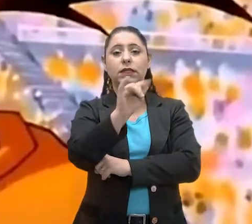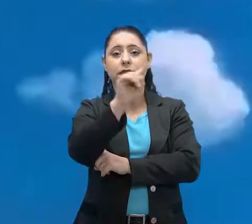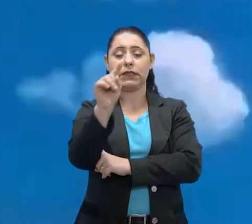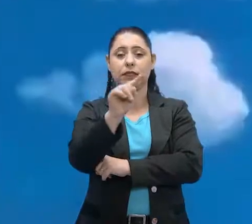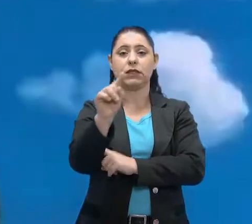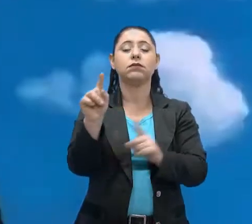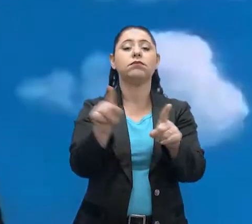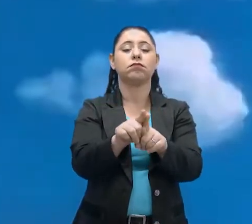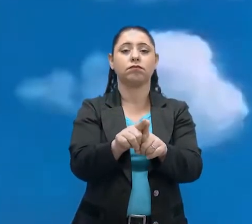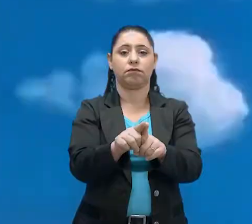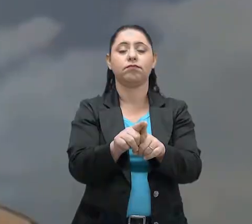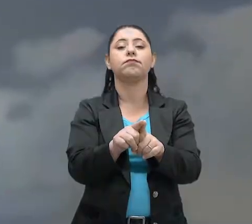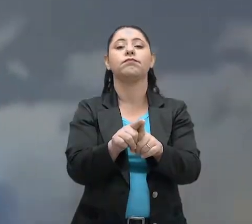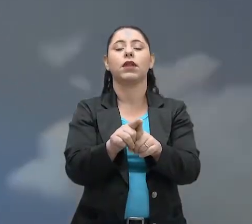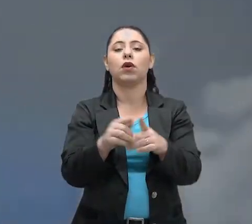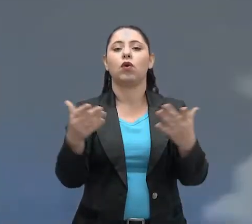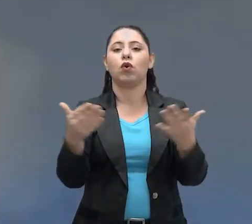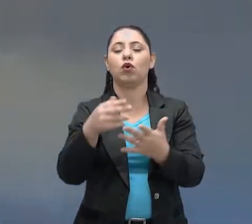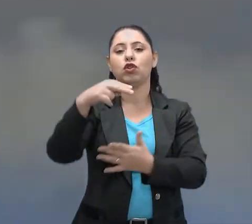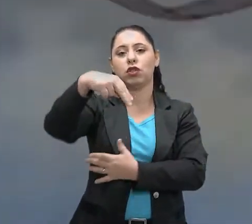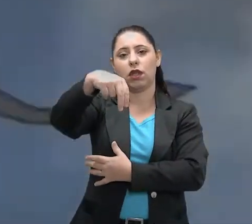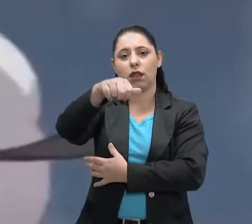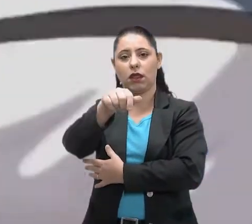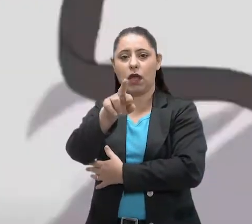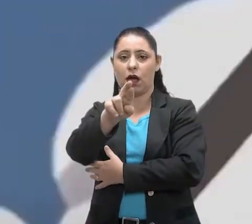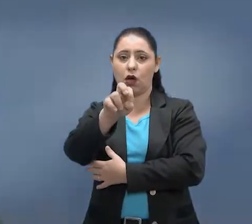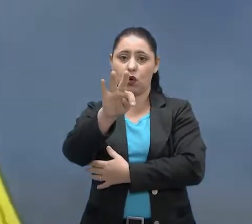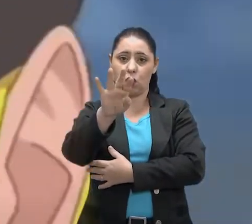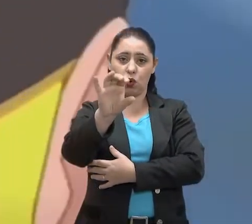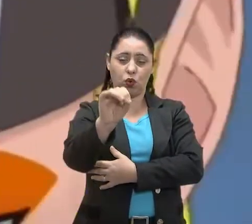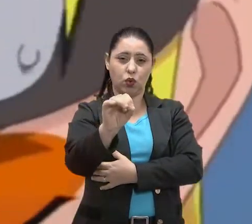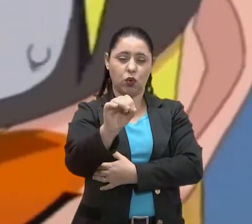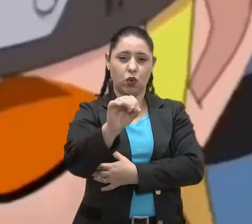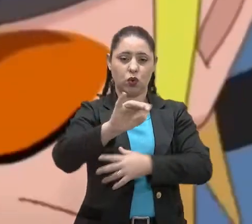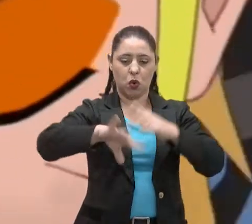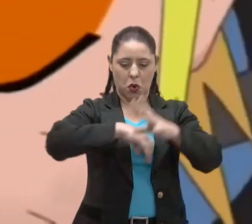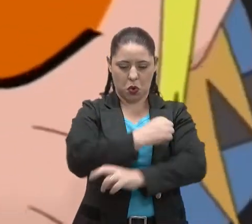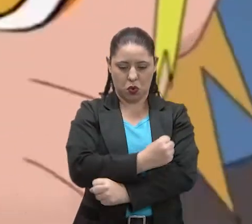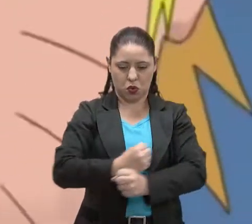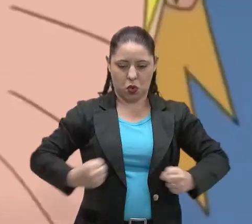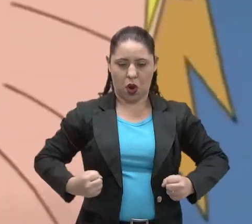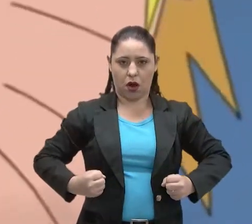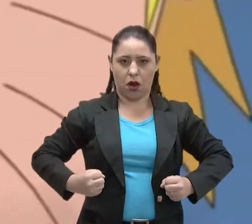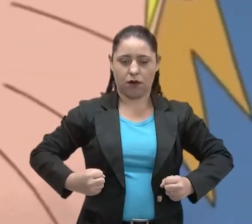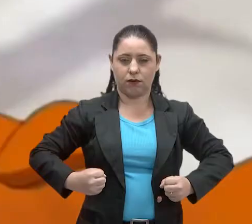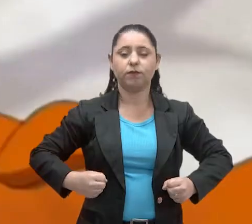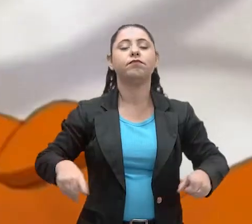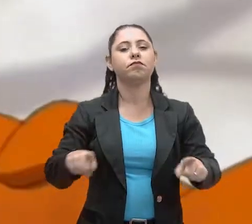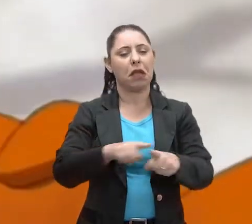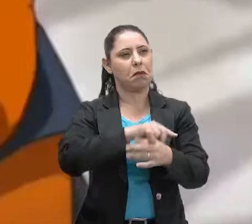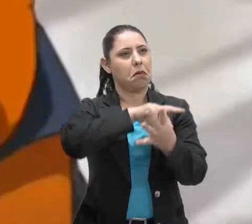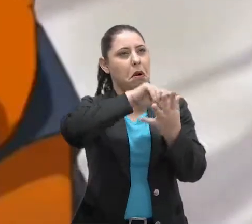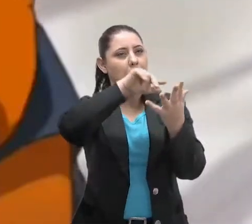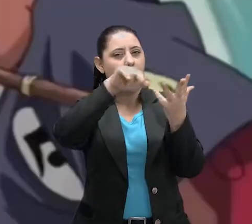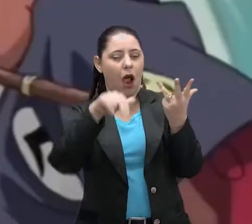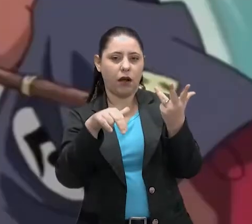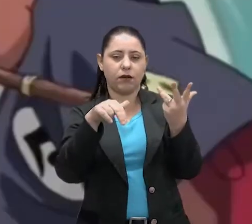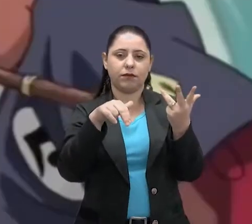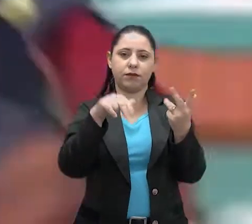chamado A Jornada do Oeste, a tendência do momento, que é Naruto, com seus ninjas, seus ninjutsus, seus